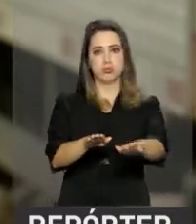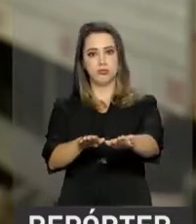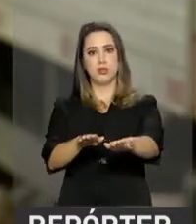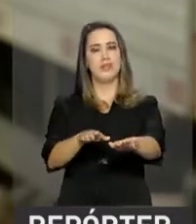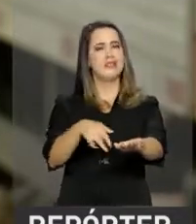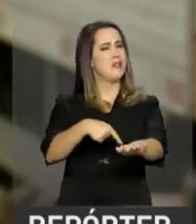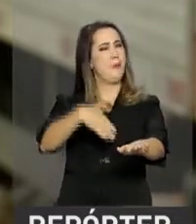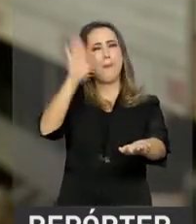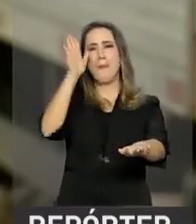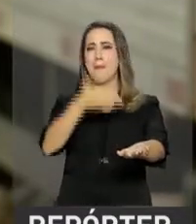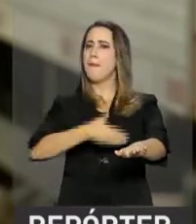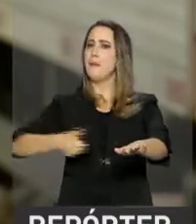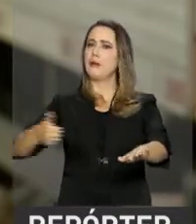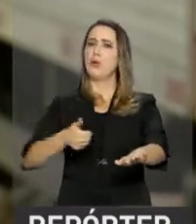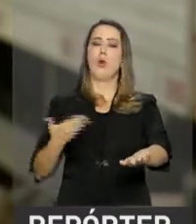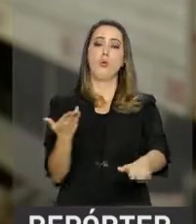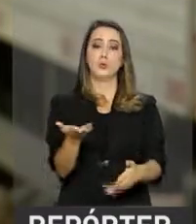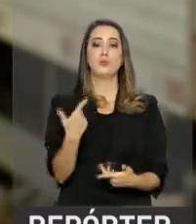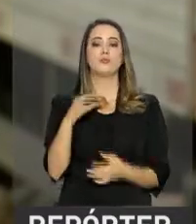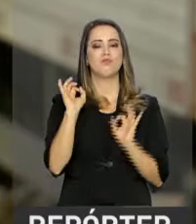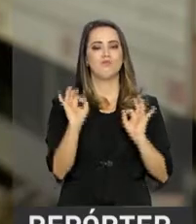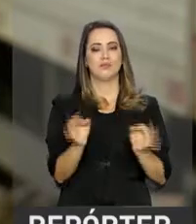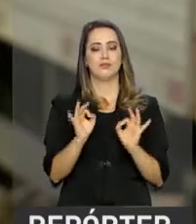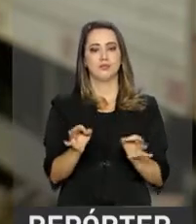confiança. E